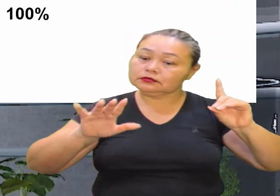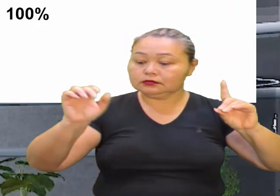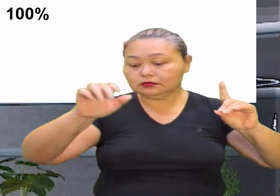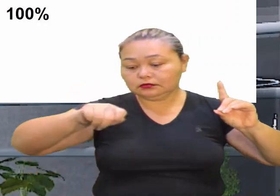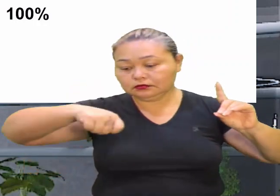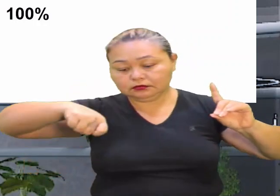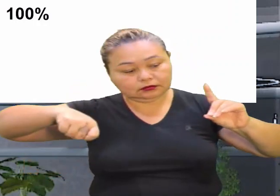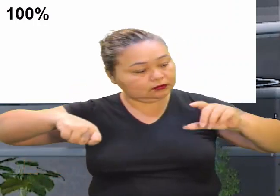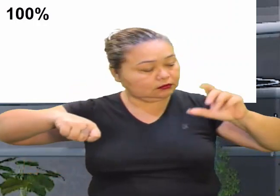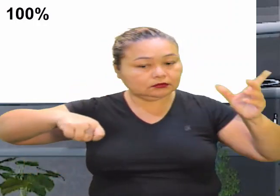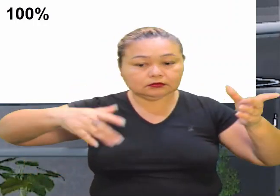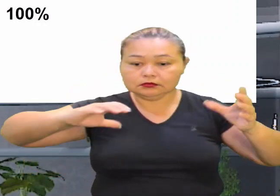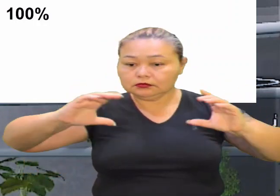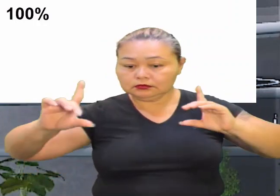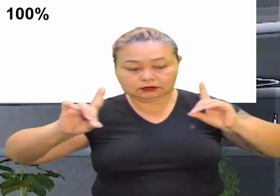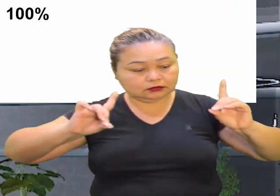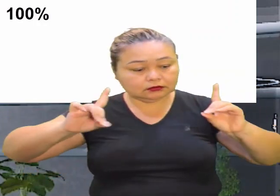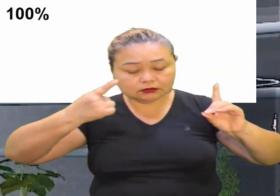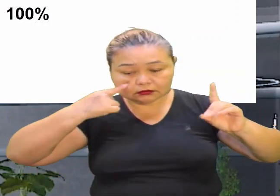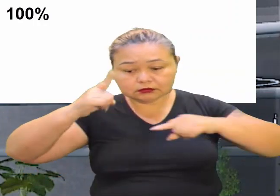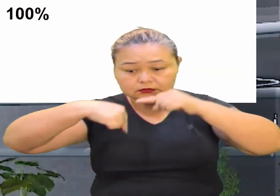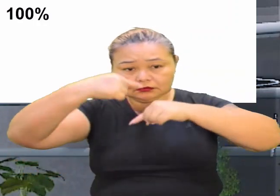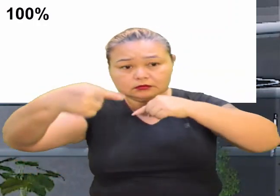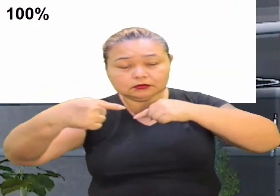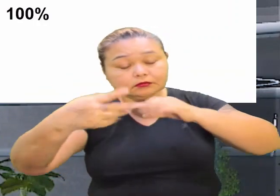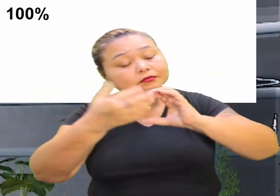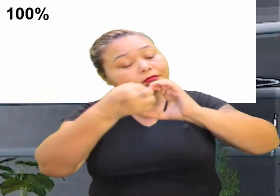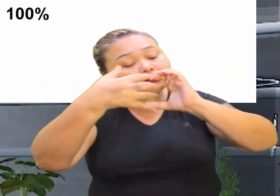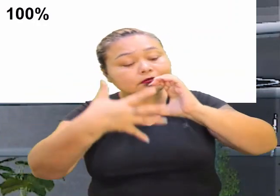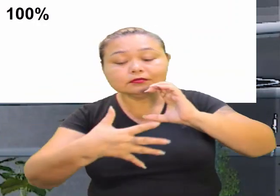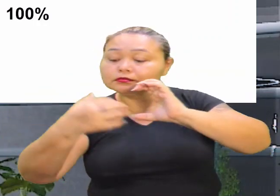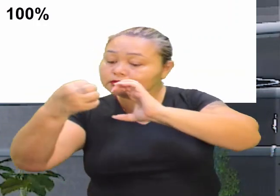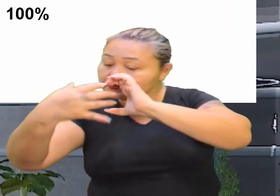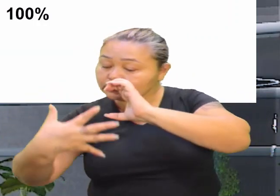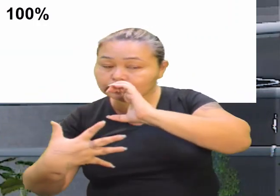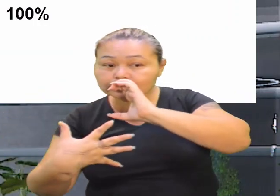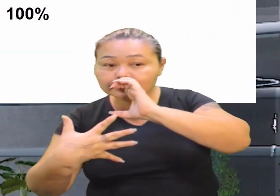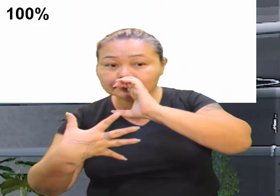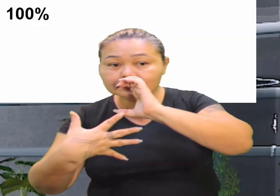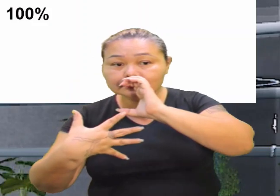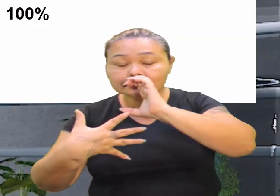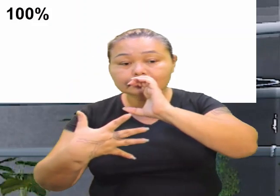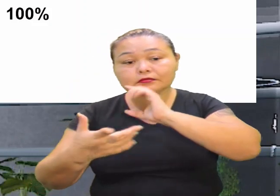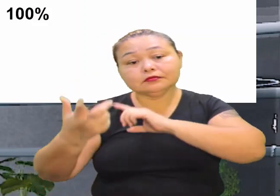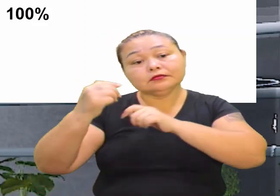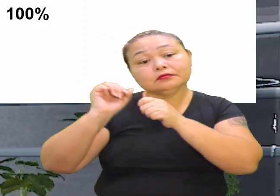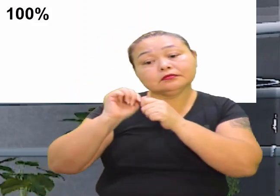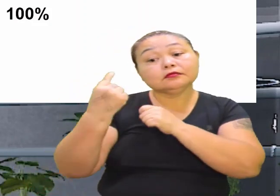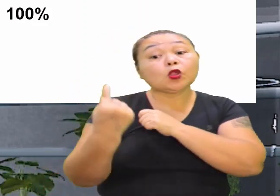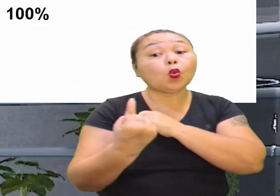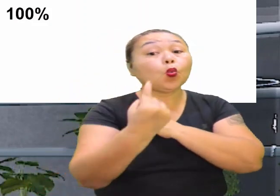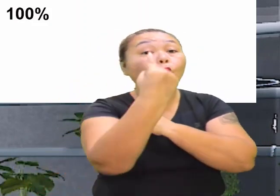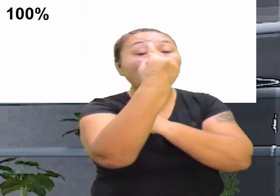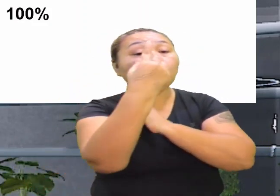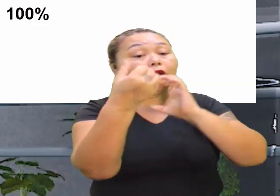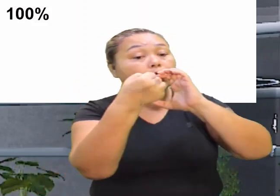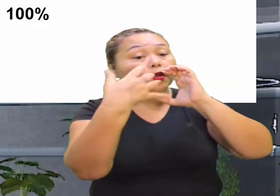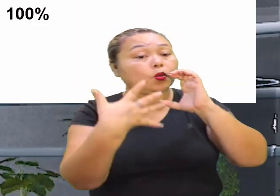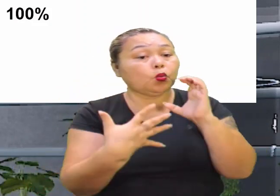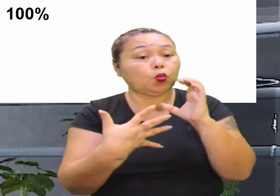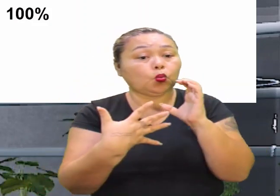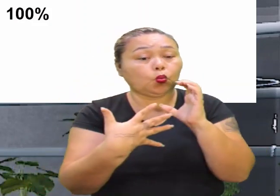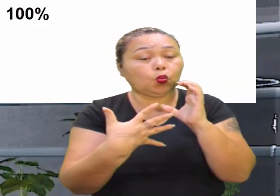canhota também é geneticamente observada. Então, nós temos características, quando a gente trabalha com uma característica, nós chamamos isso